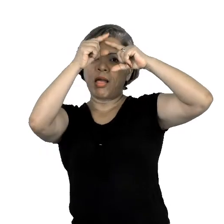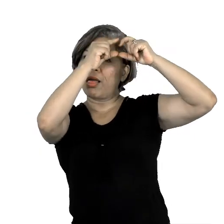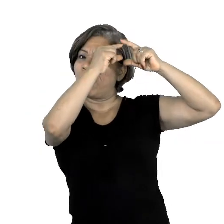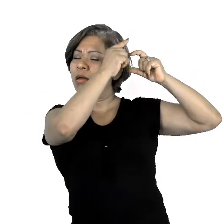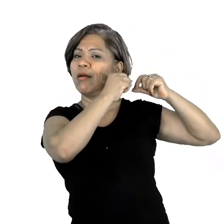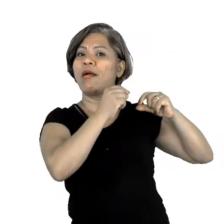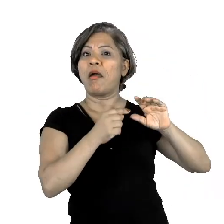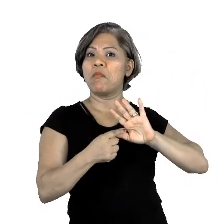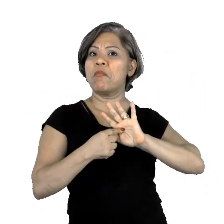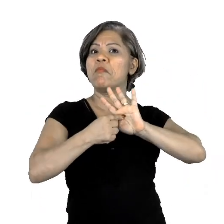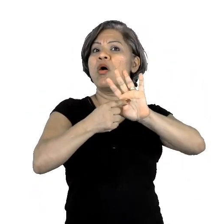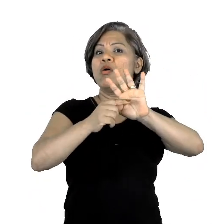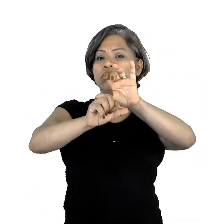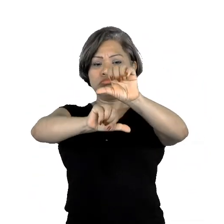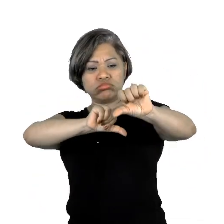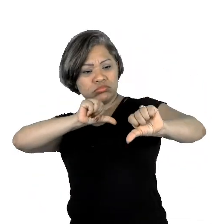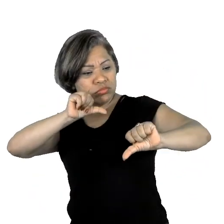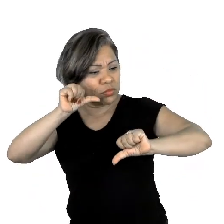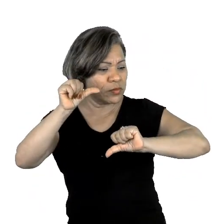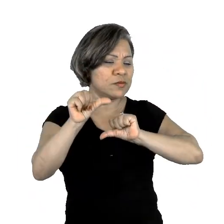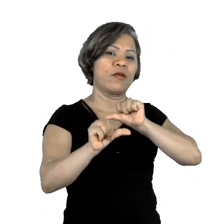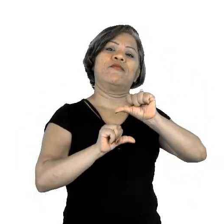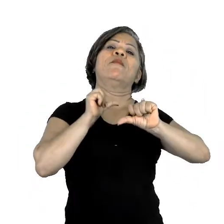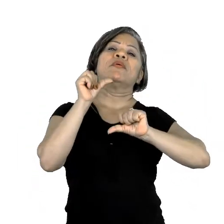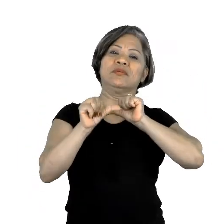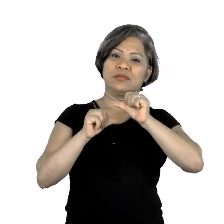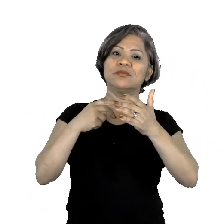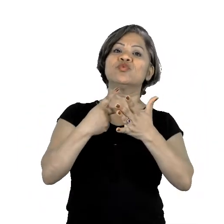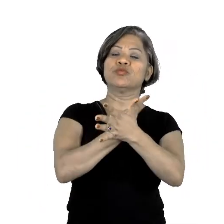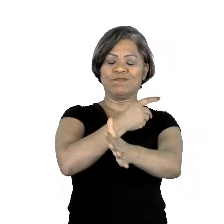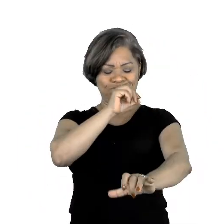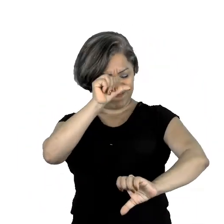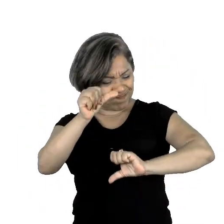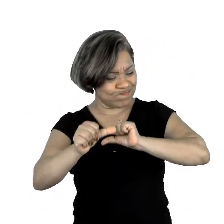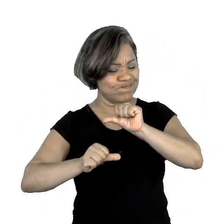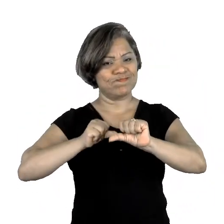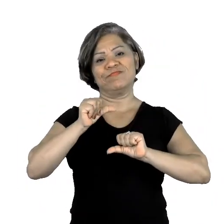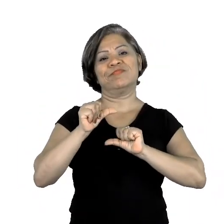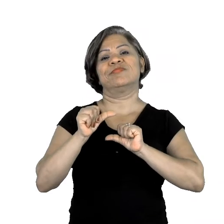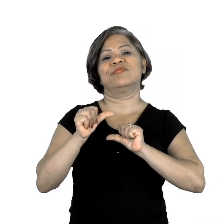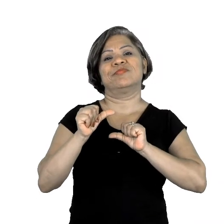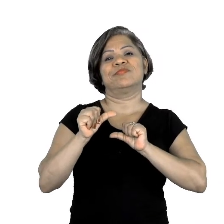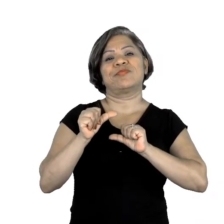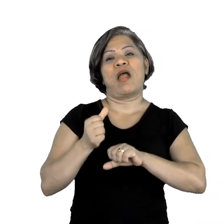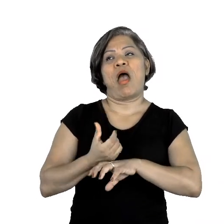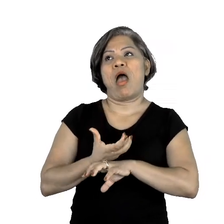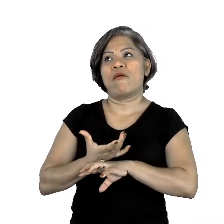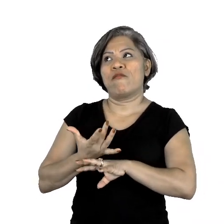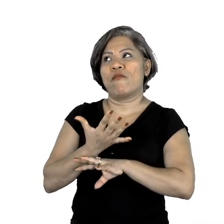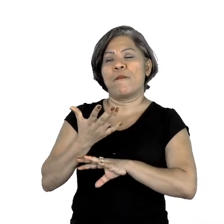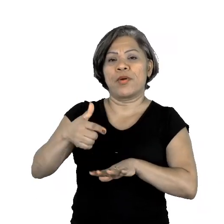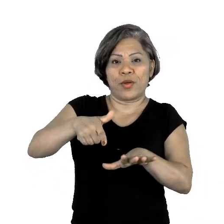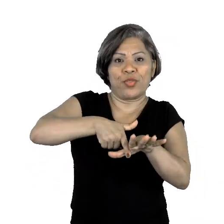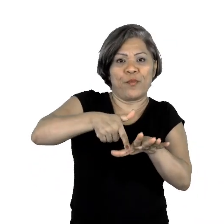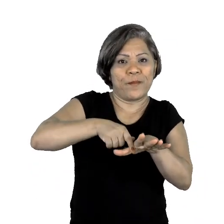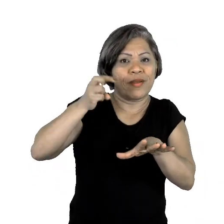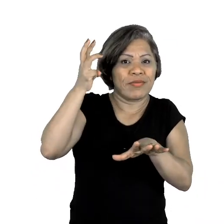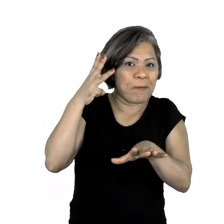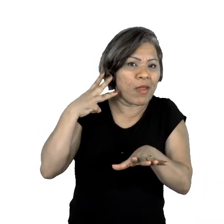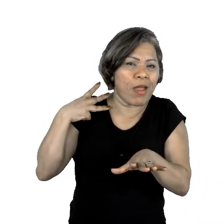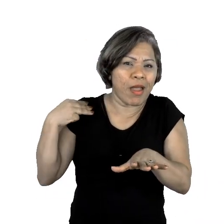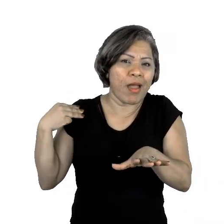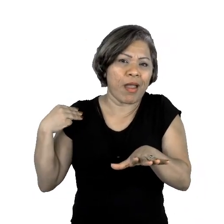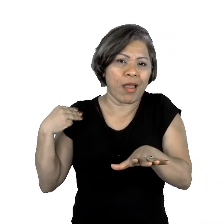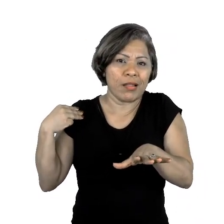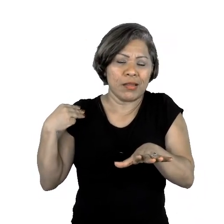transformação, né? A gente consegue entender que ali aconteceu uma transformação. As fumacinhas no pé da Magali, que mostra que ela